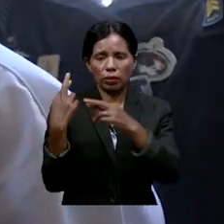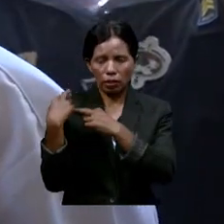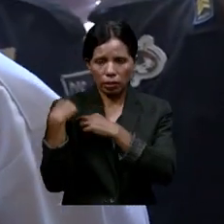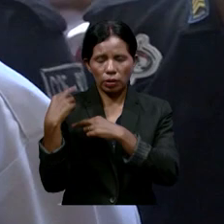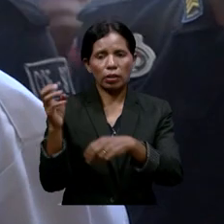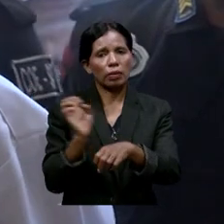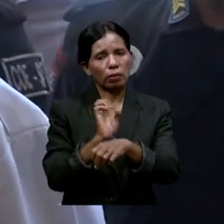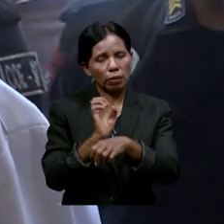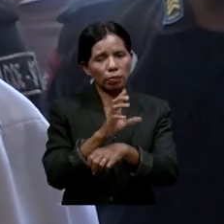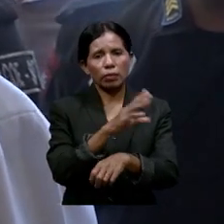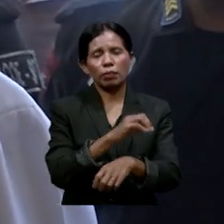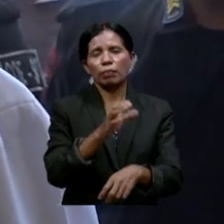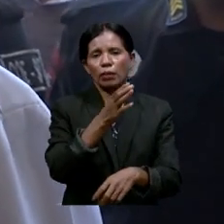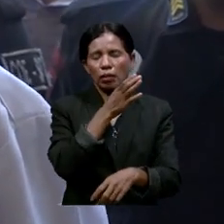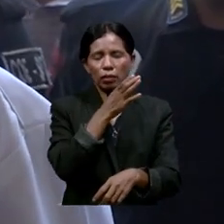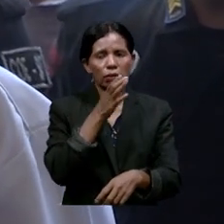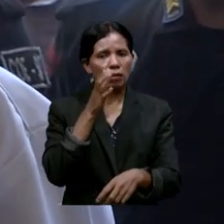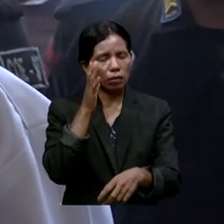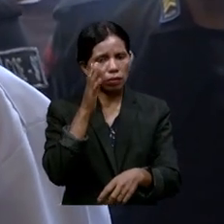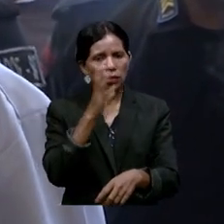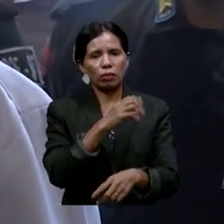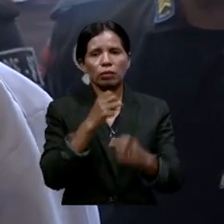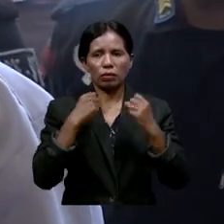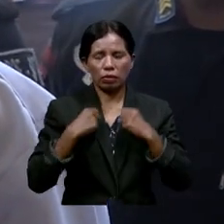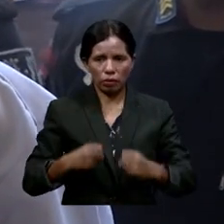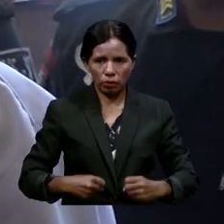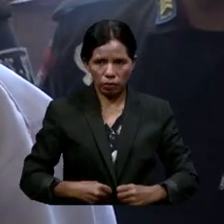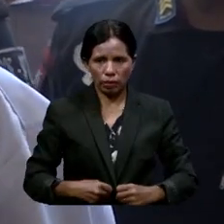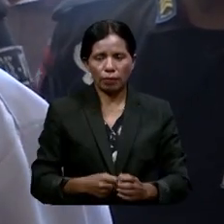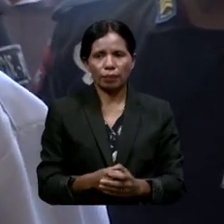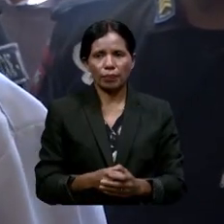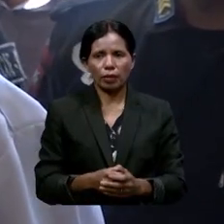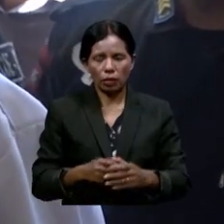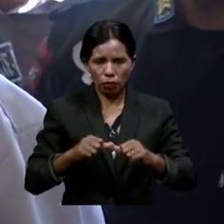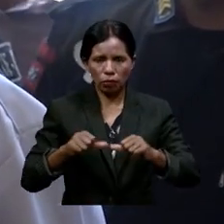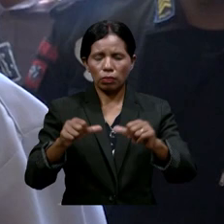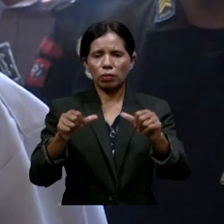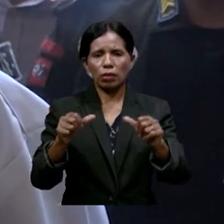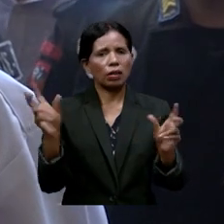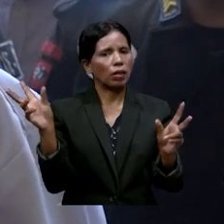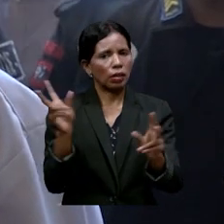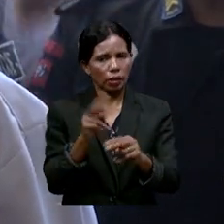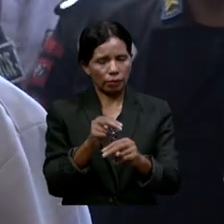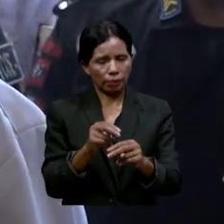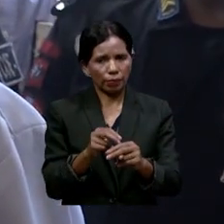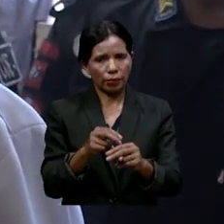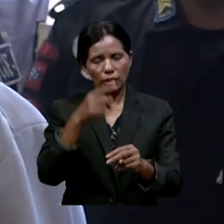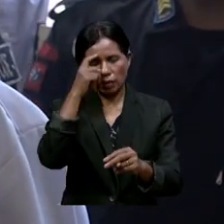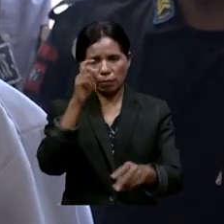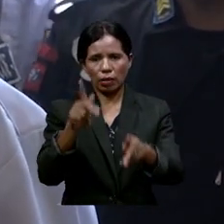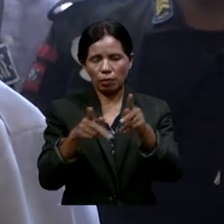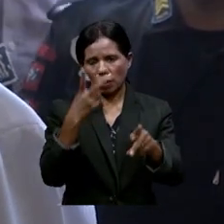a agricultura, cair saúde, lá o calar. Tamba povo a